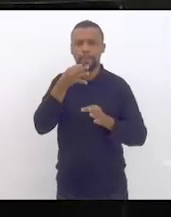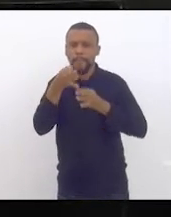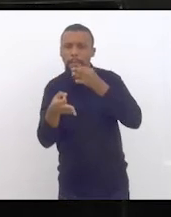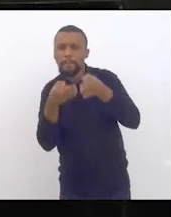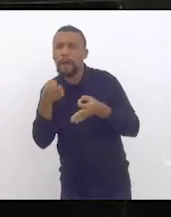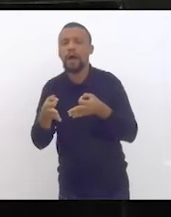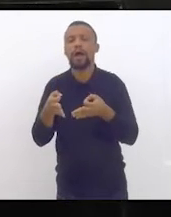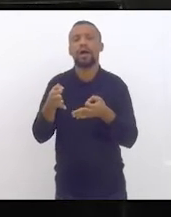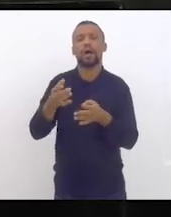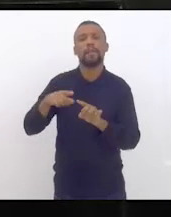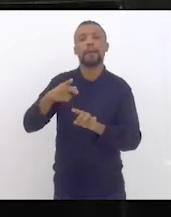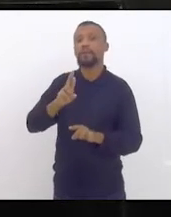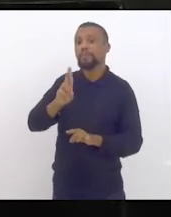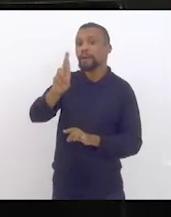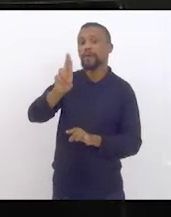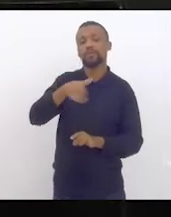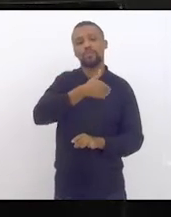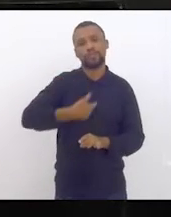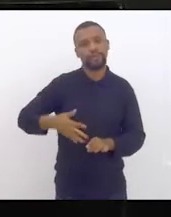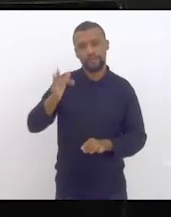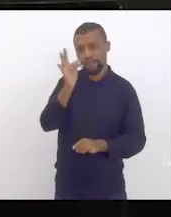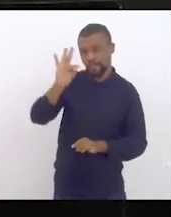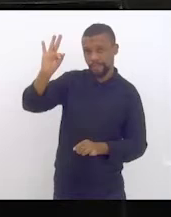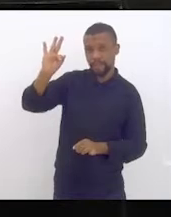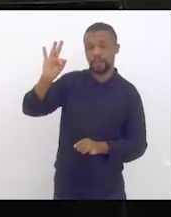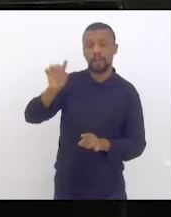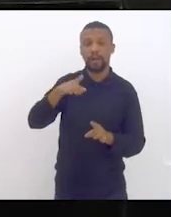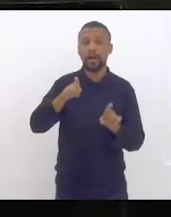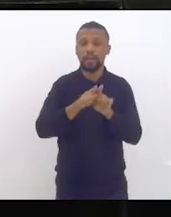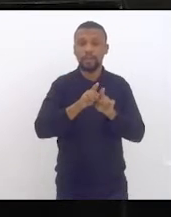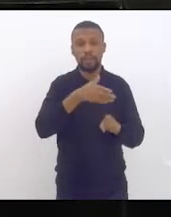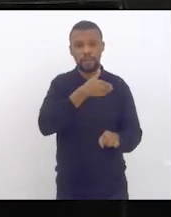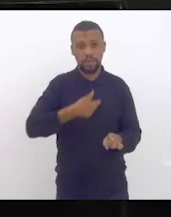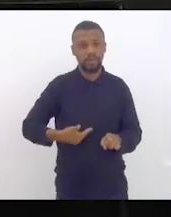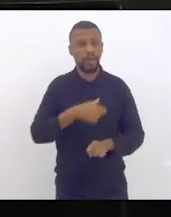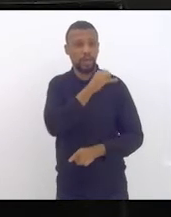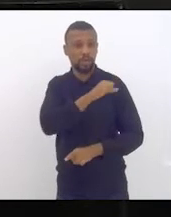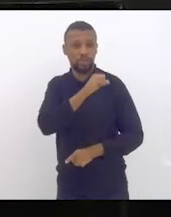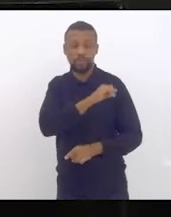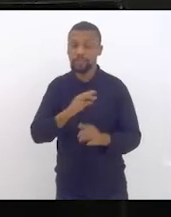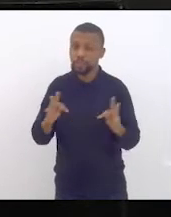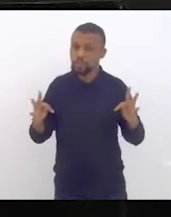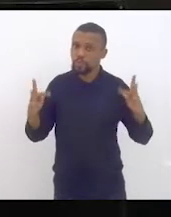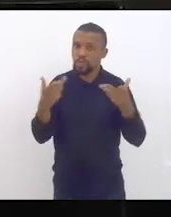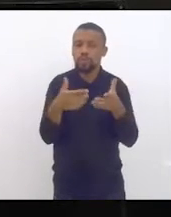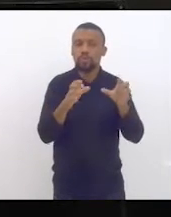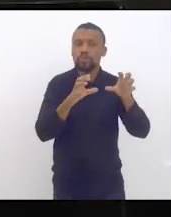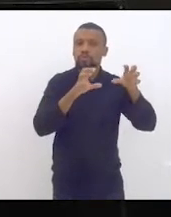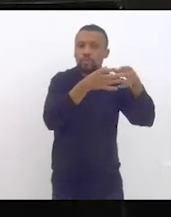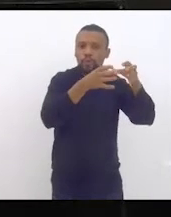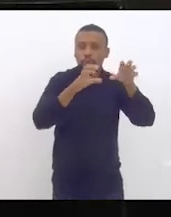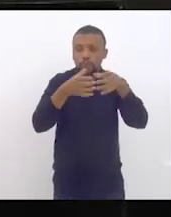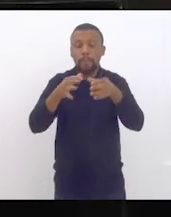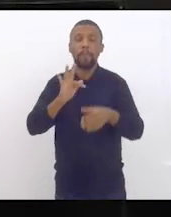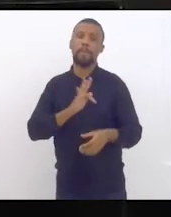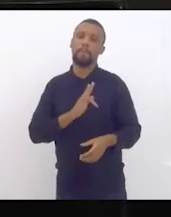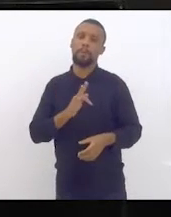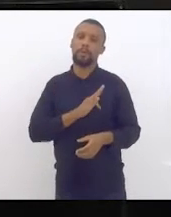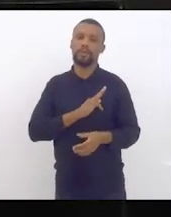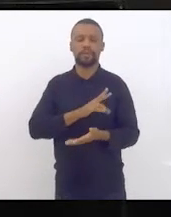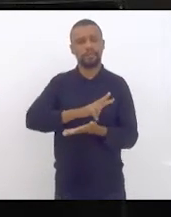representação dos governos federal e estadual e de todas as forças policiais o simpósio